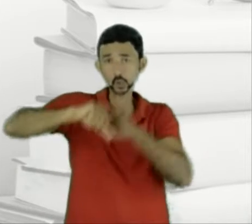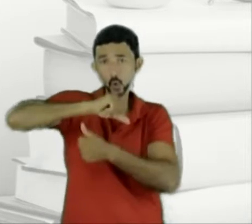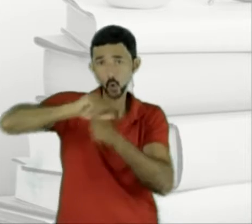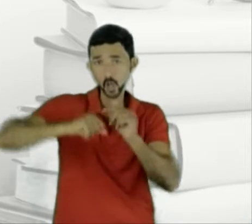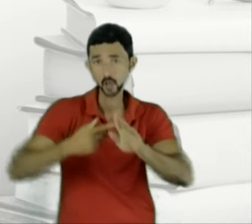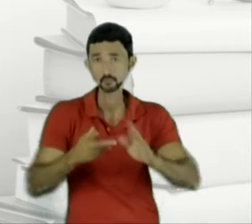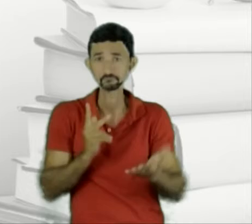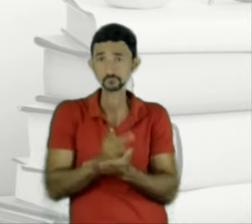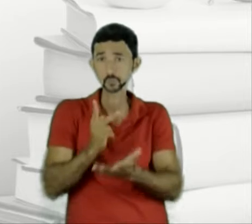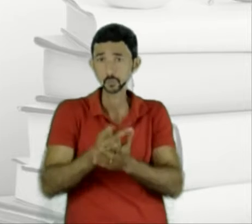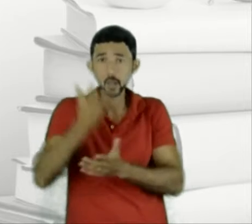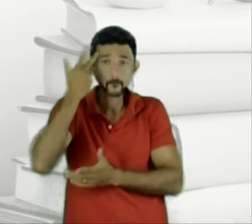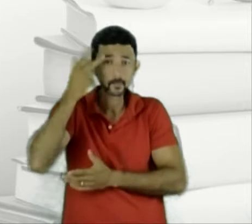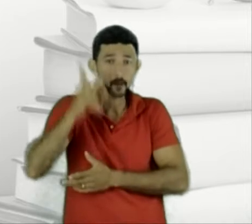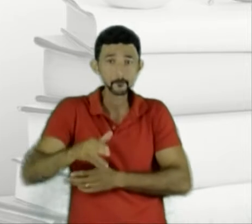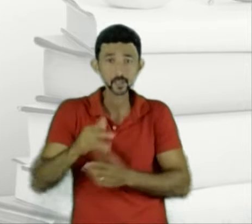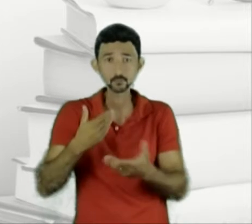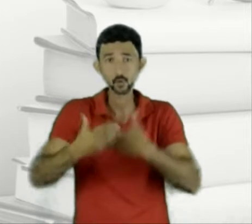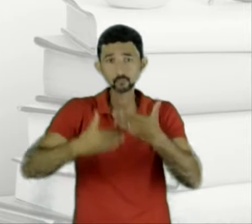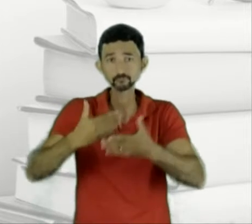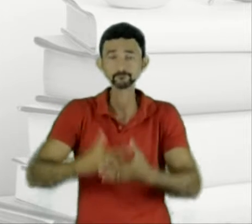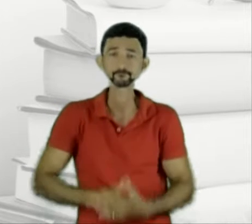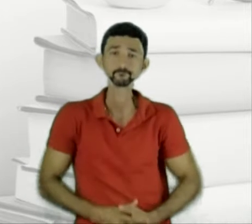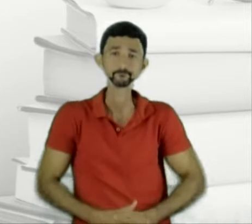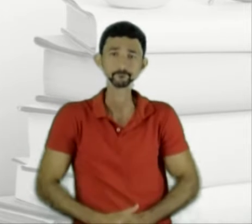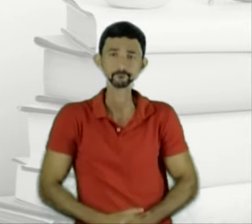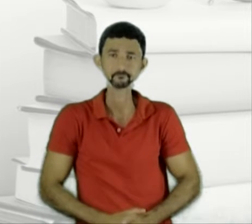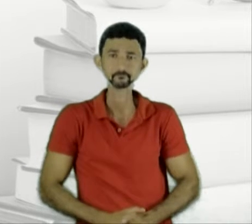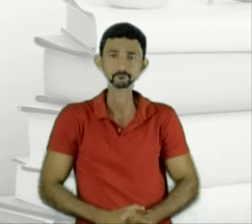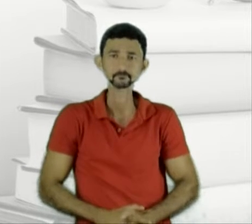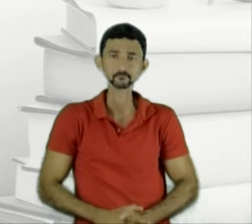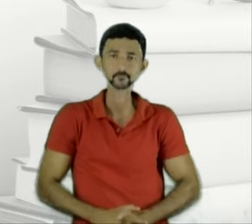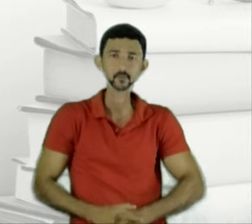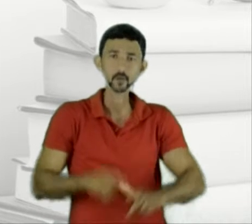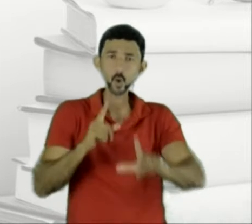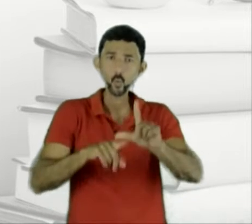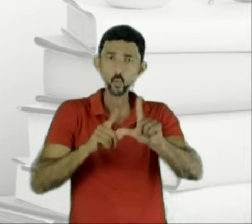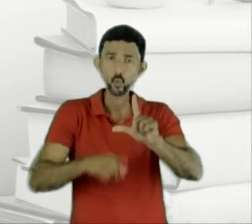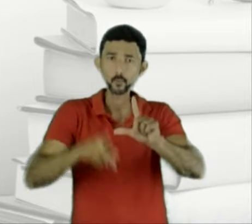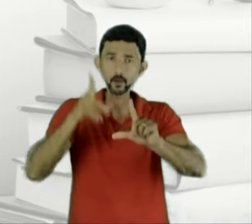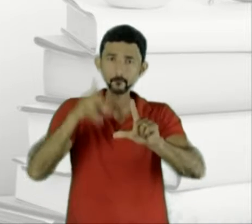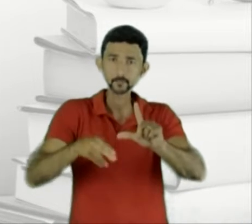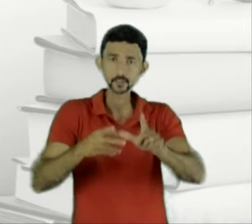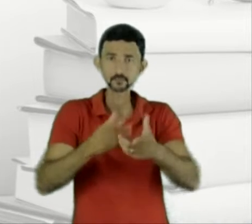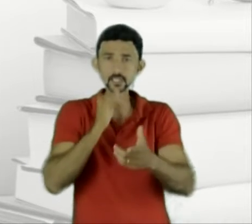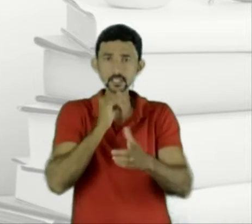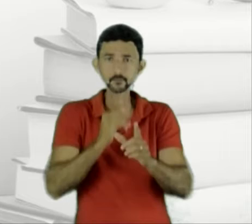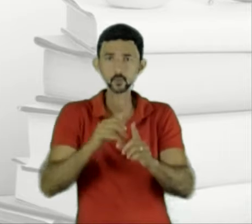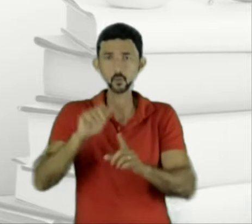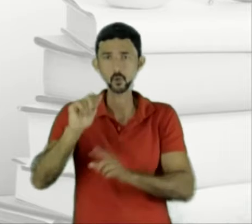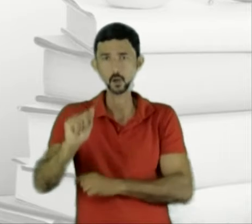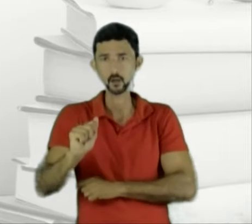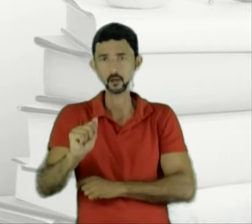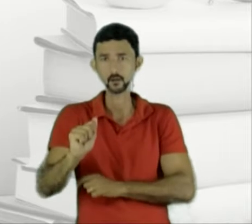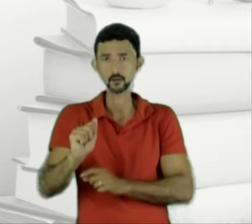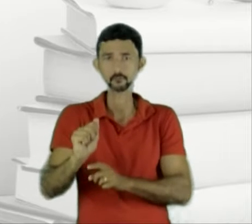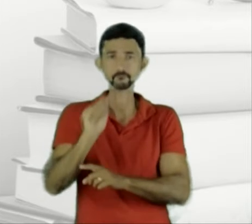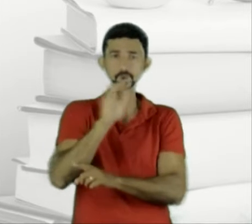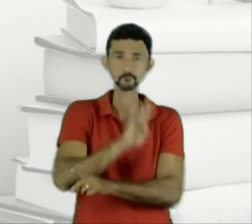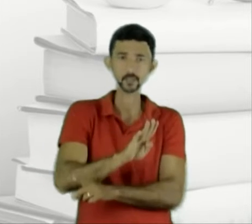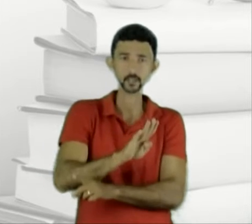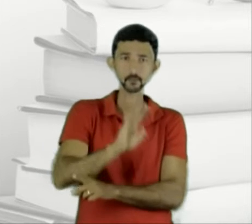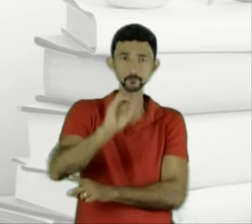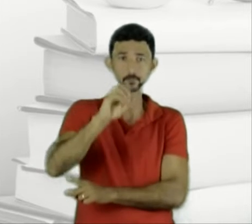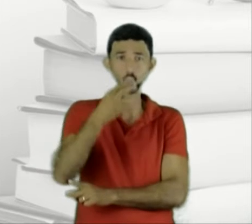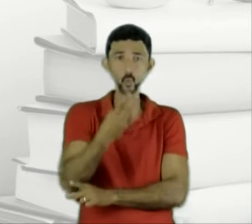aí também para a gente não confundir na hora. Se tiver a mesma parte literal, mesmo que as letras estejam,